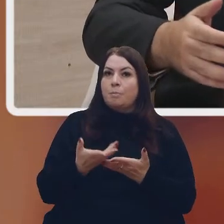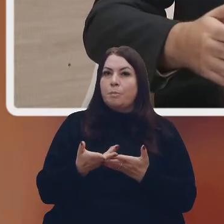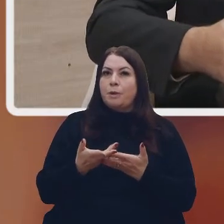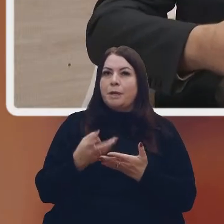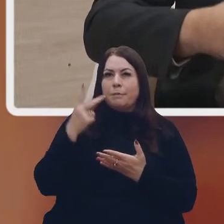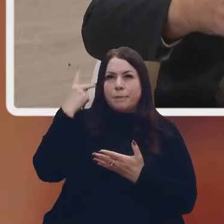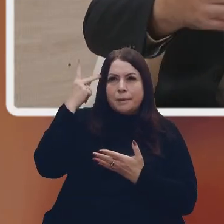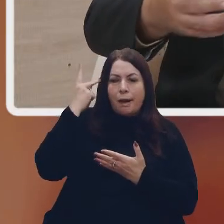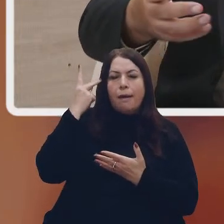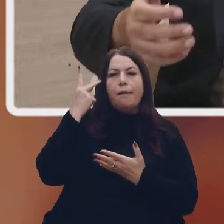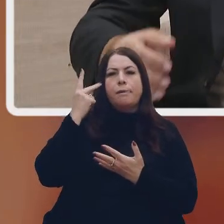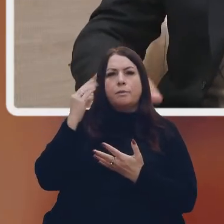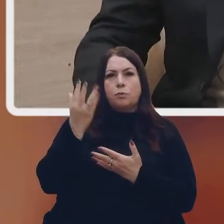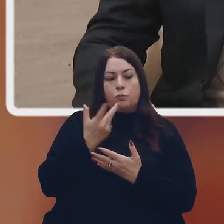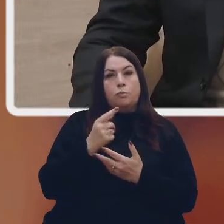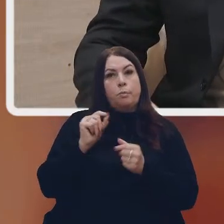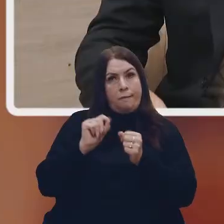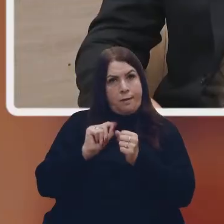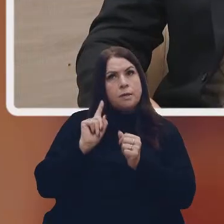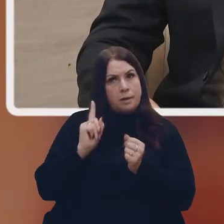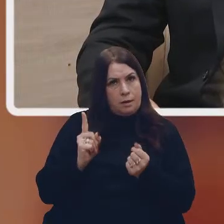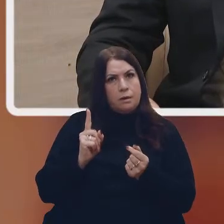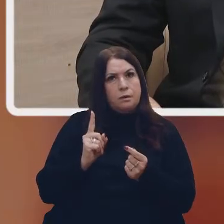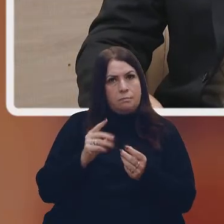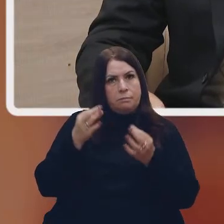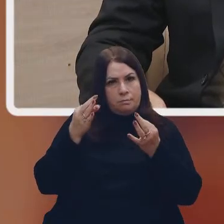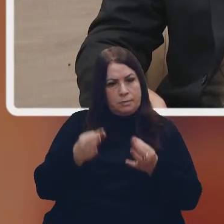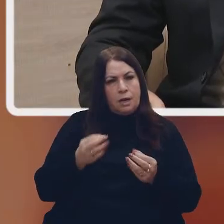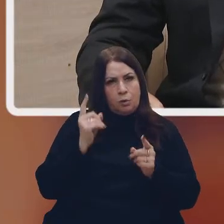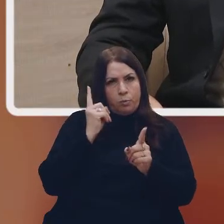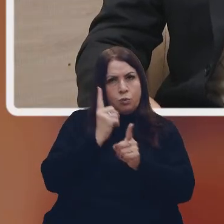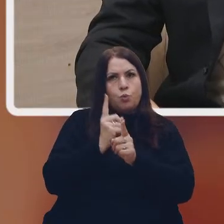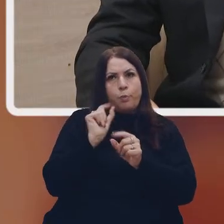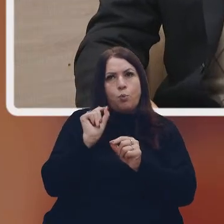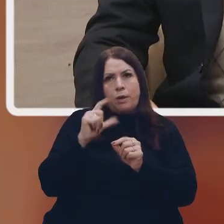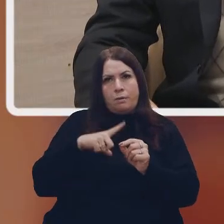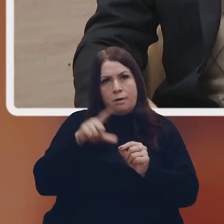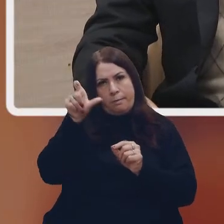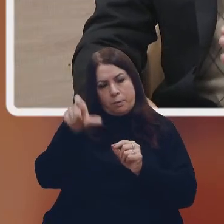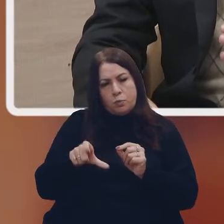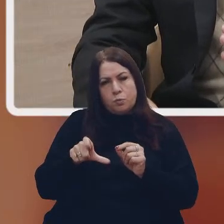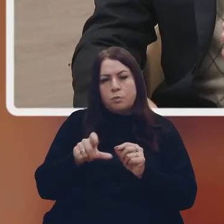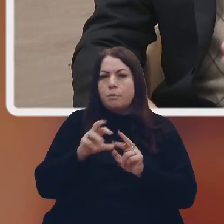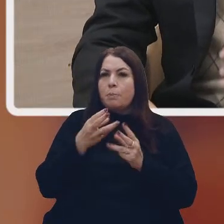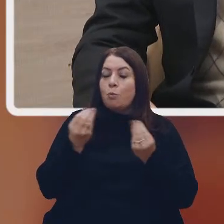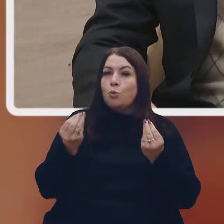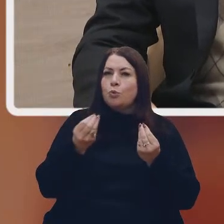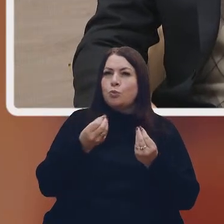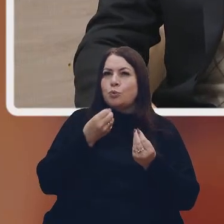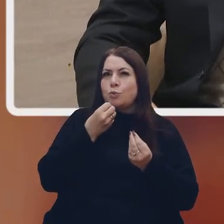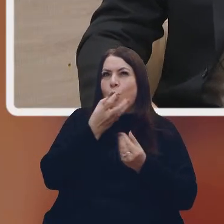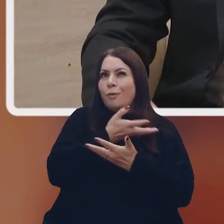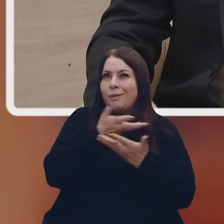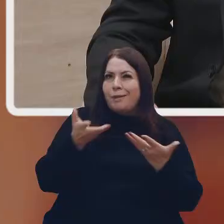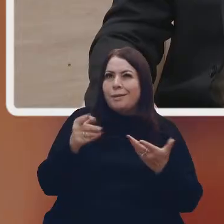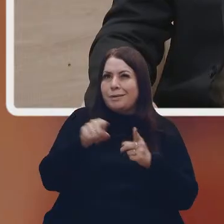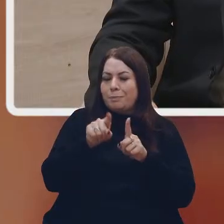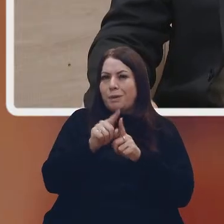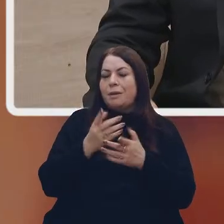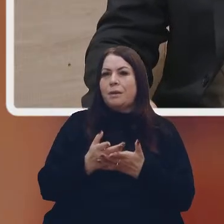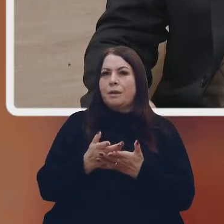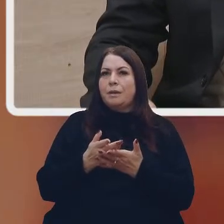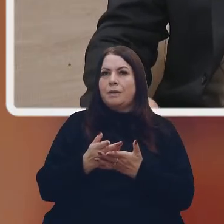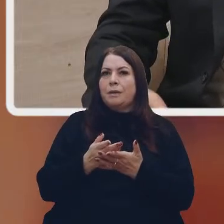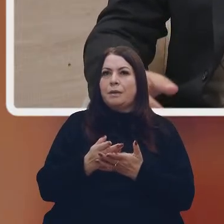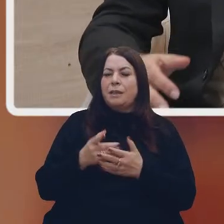há psiquiatras, enfim, para fazerem o devido diagnóstico. Mas há vários relatos, inclusive ali situações